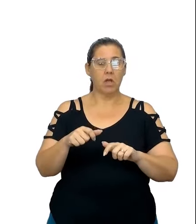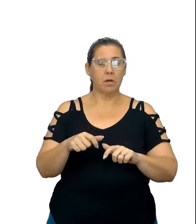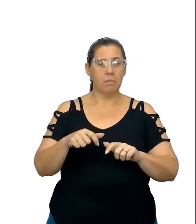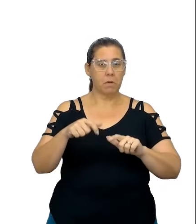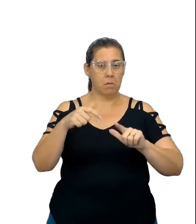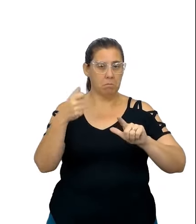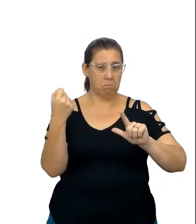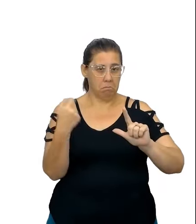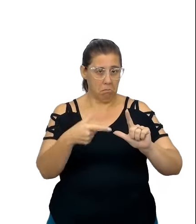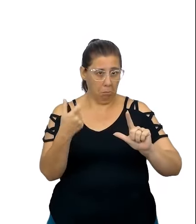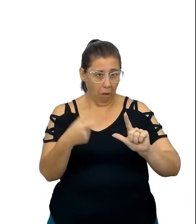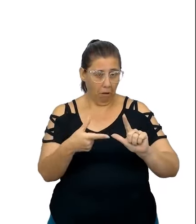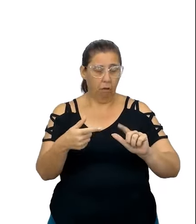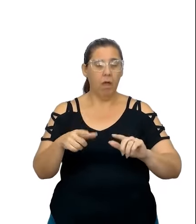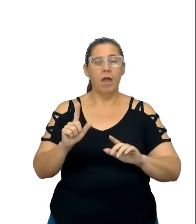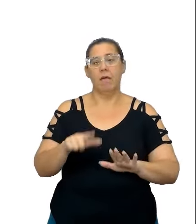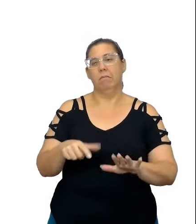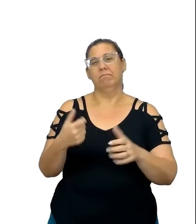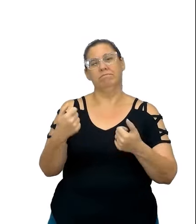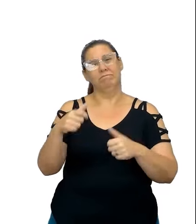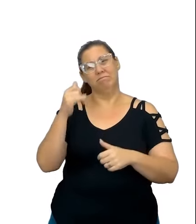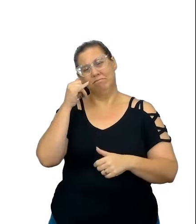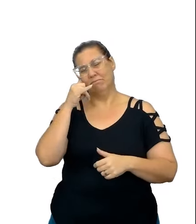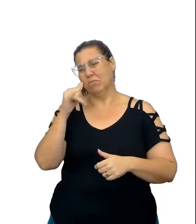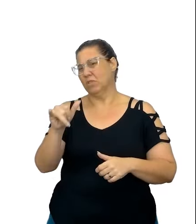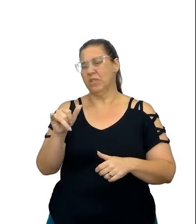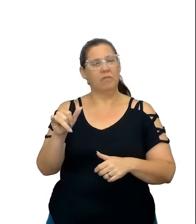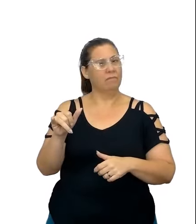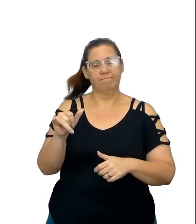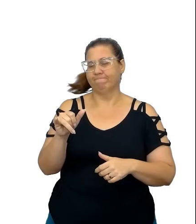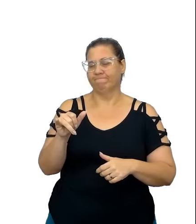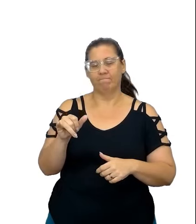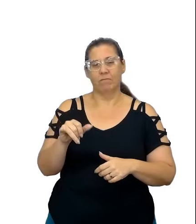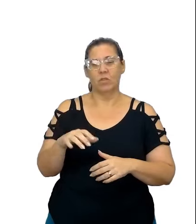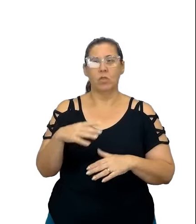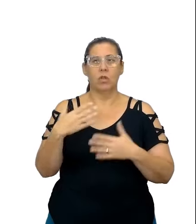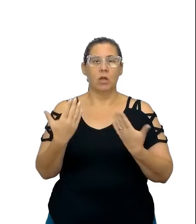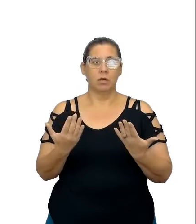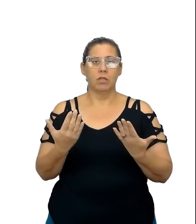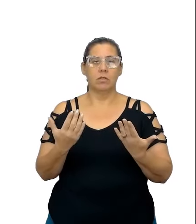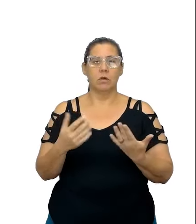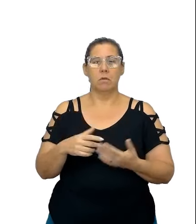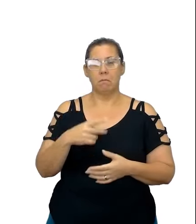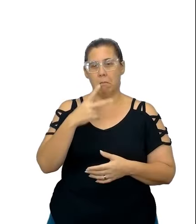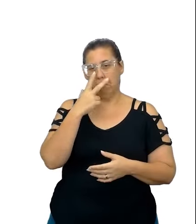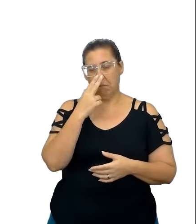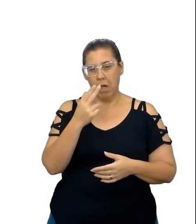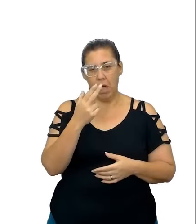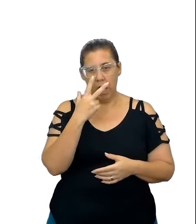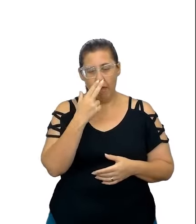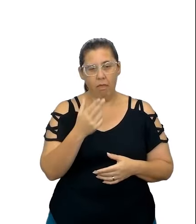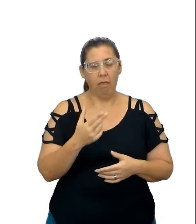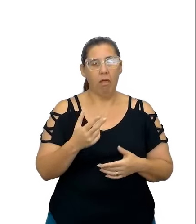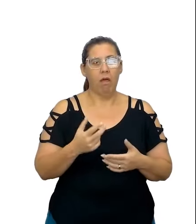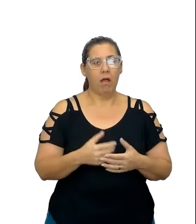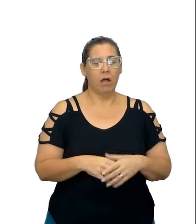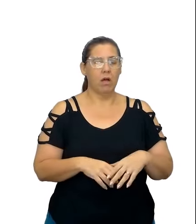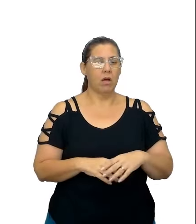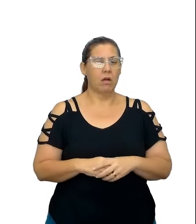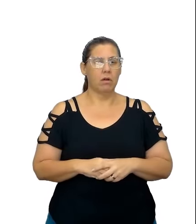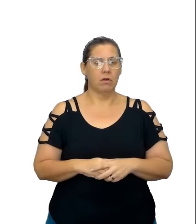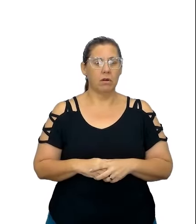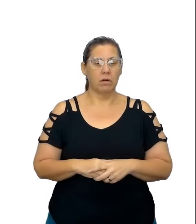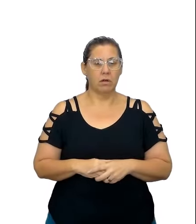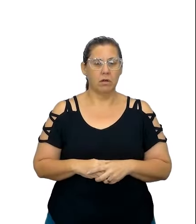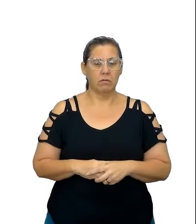falamos de meme, é inevitável nos recordarmos de charge, que é abusar